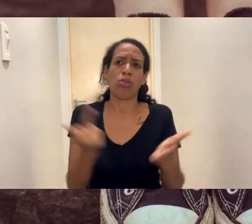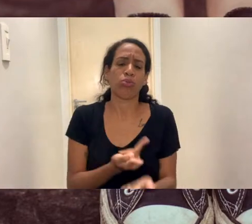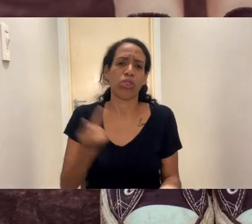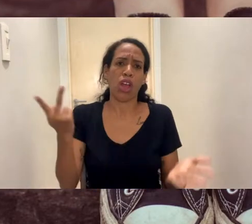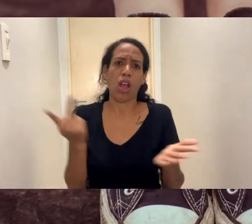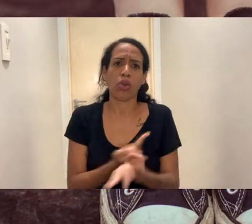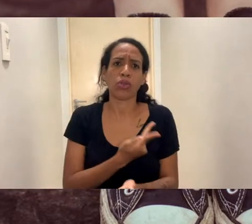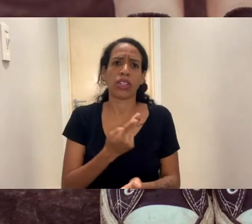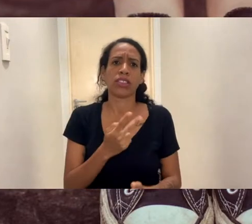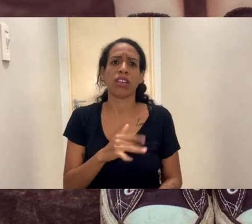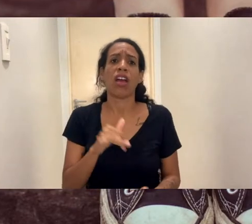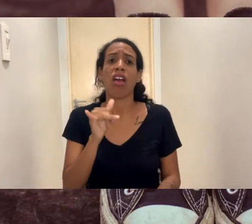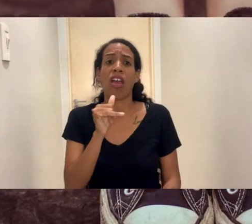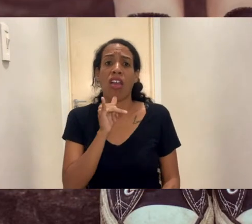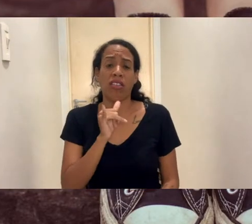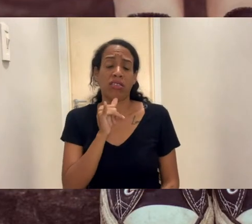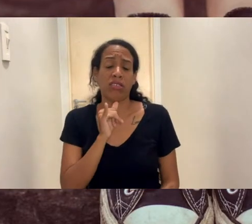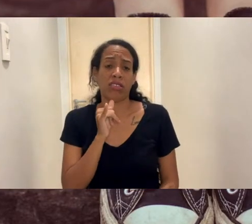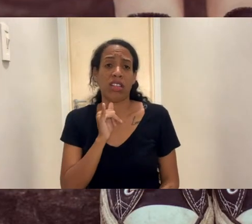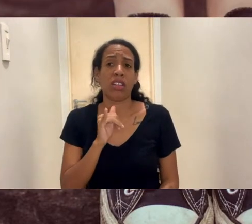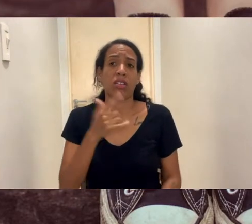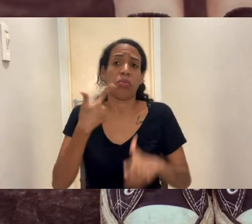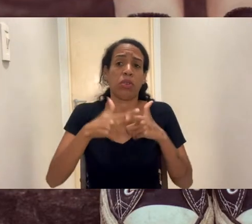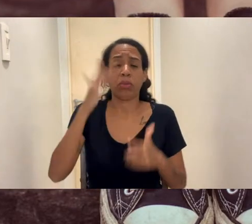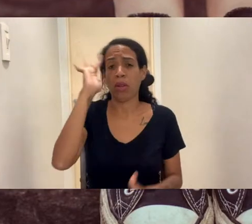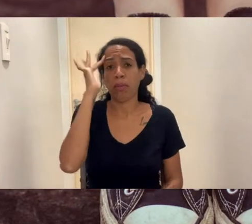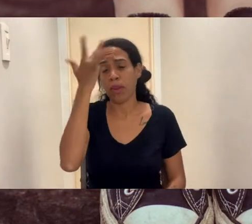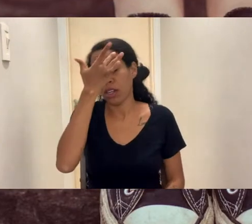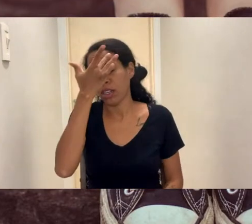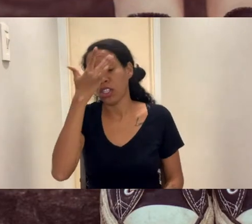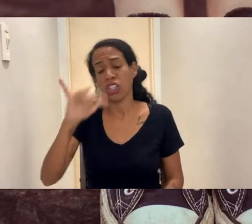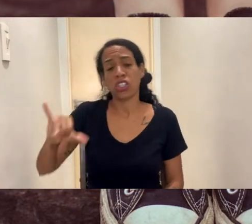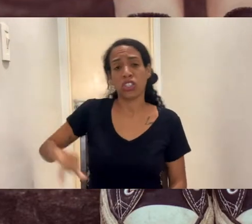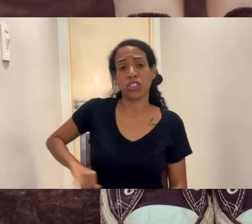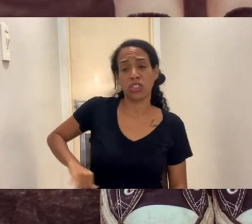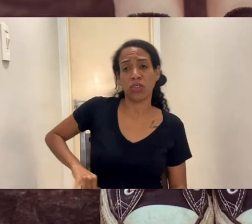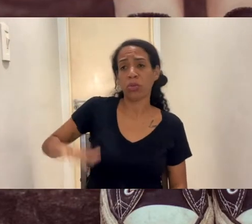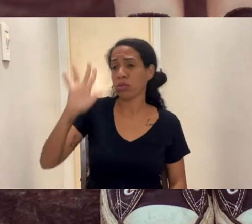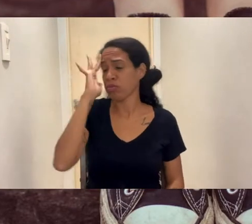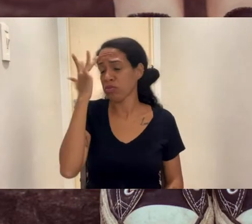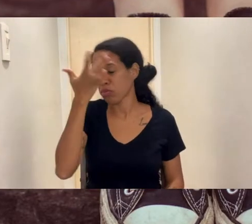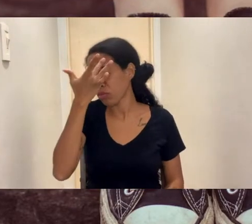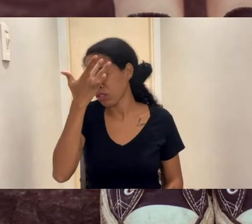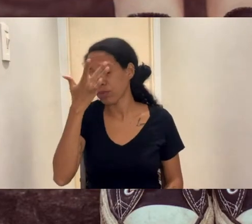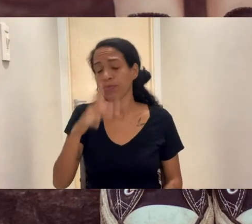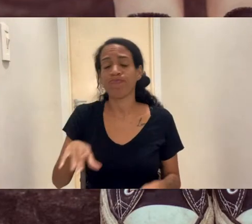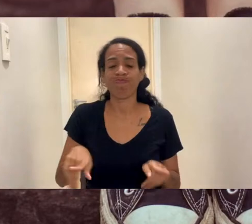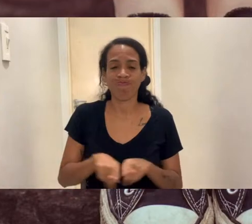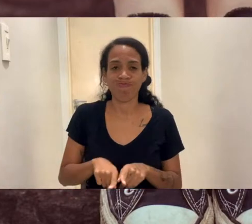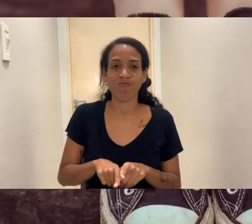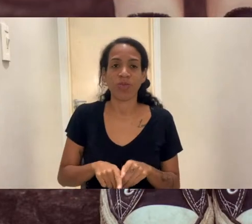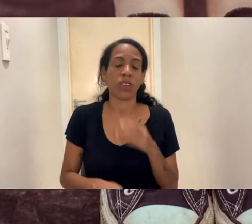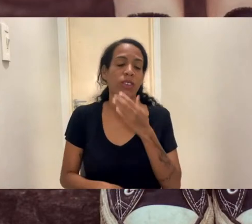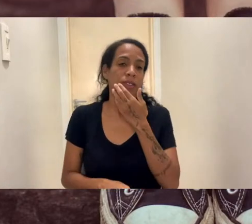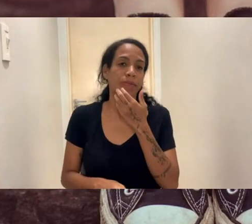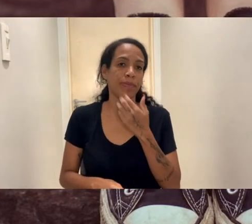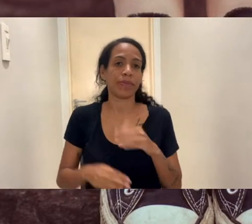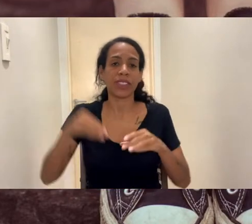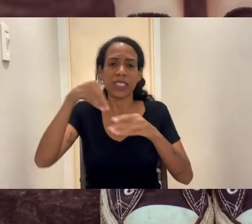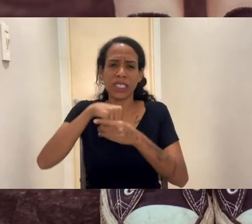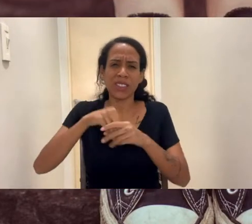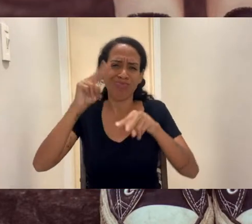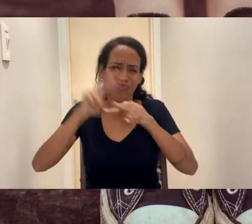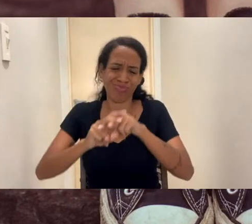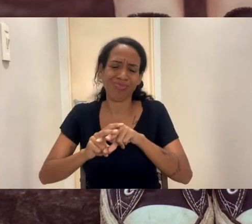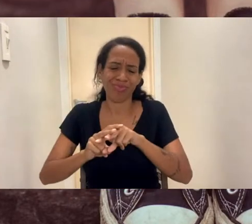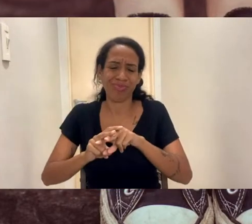por exemplo, de transtorno mental, de sofrimento psíquico, no interior dessas unidades socioeducativas. E aí,